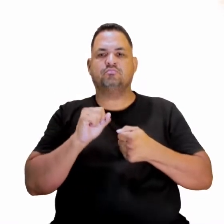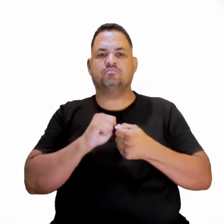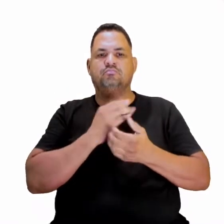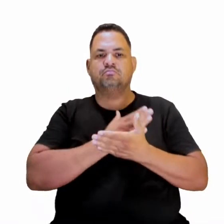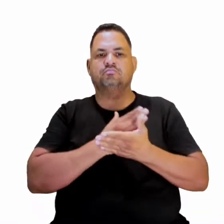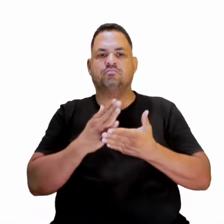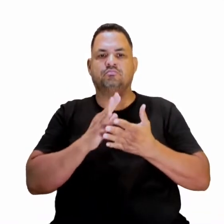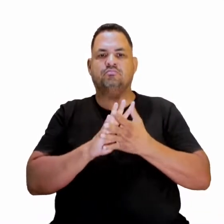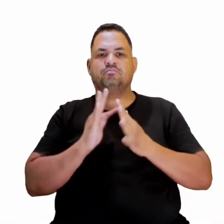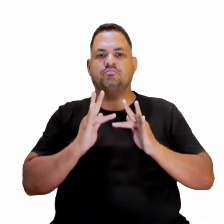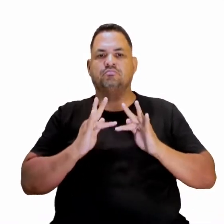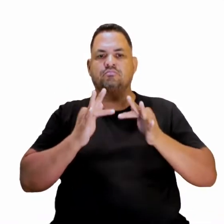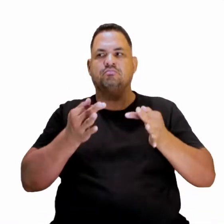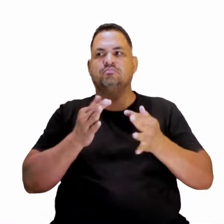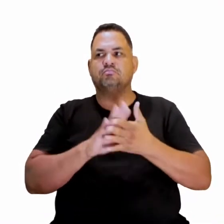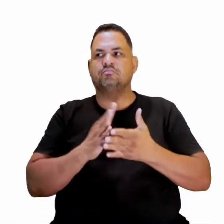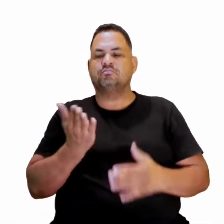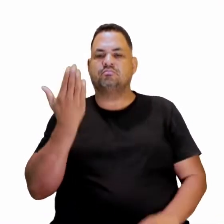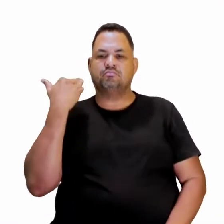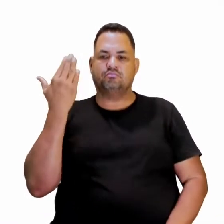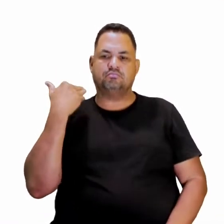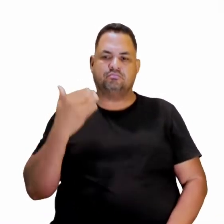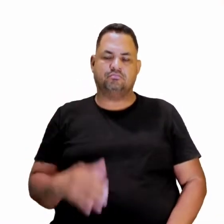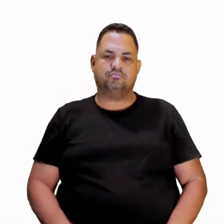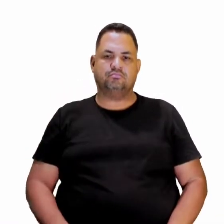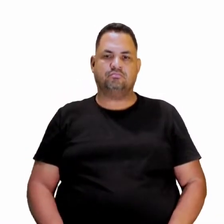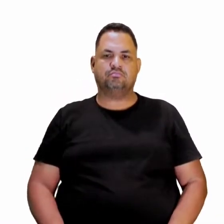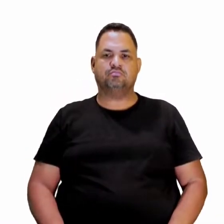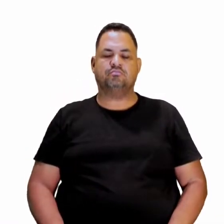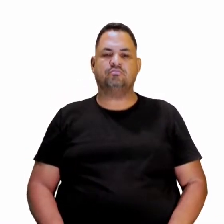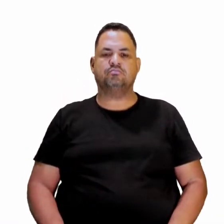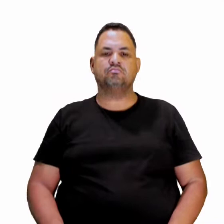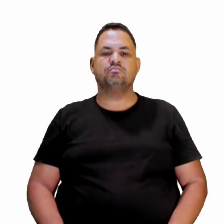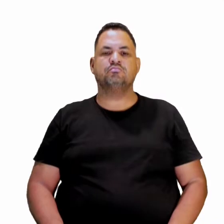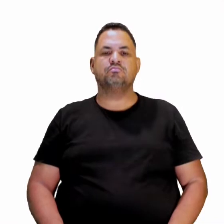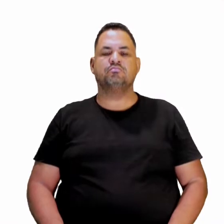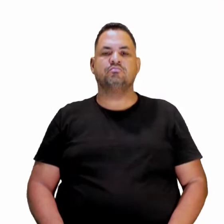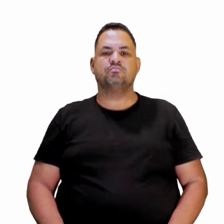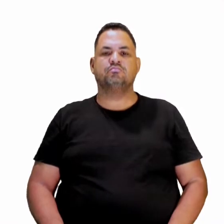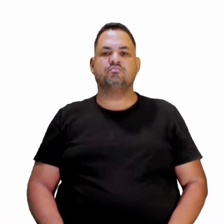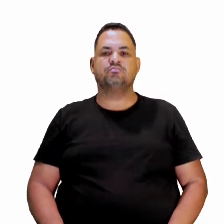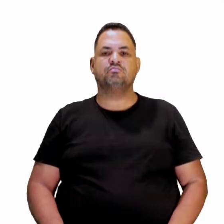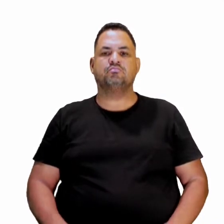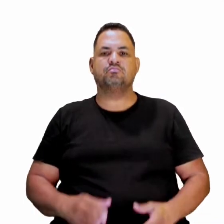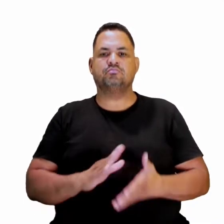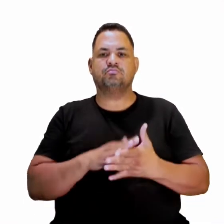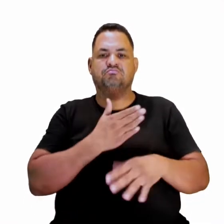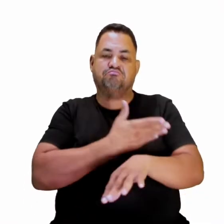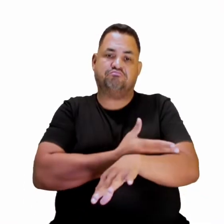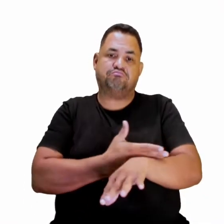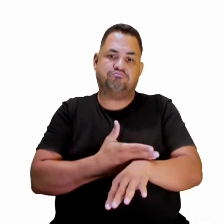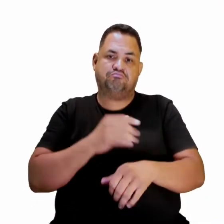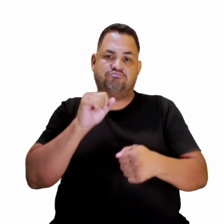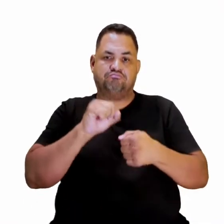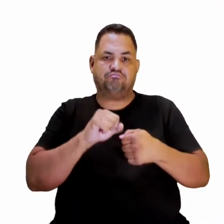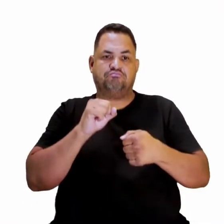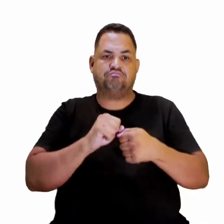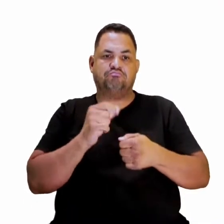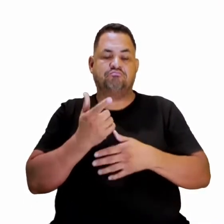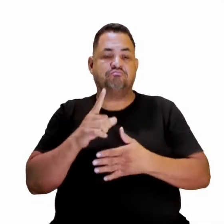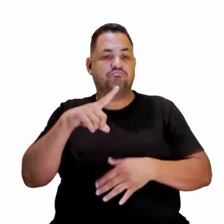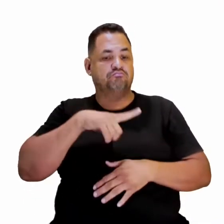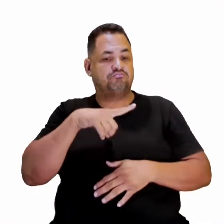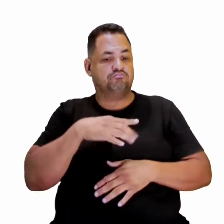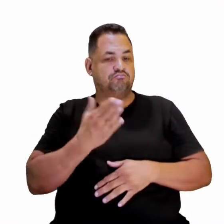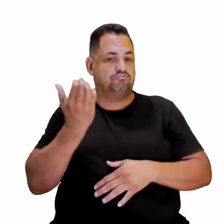e terminaram no past, no passado, assim como ações e hábitos que existiam,